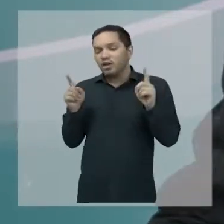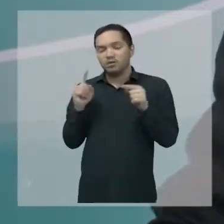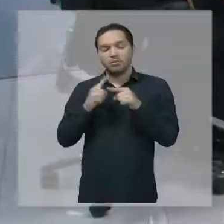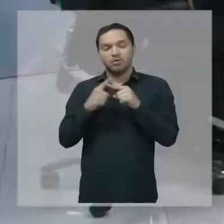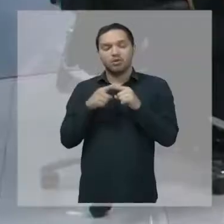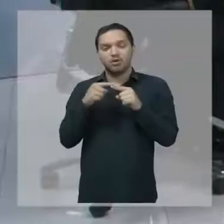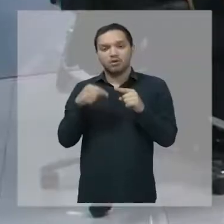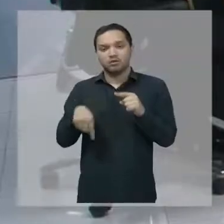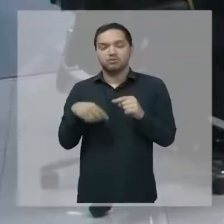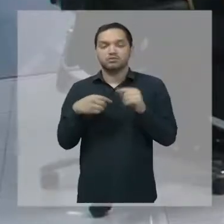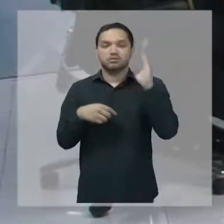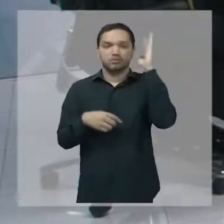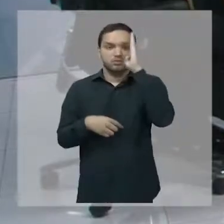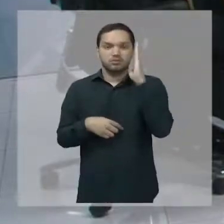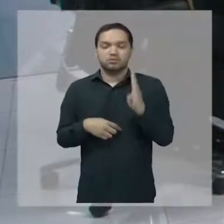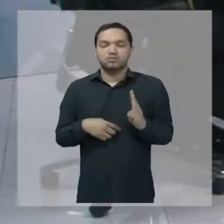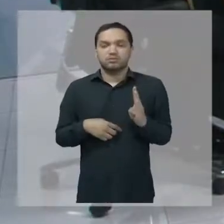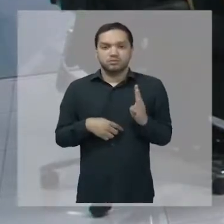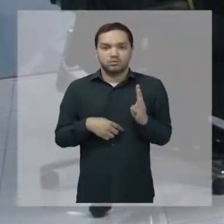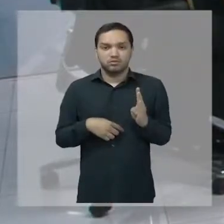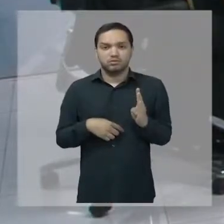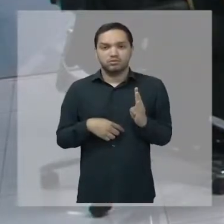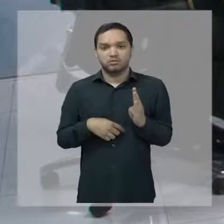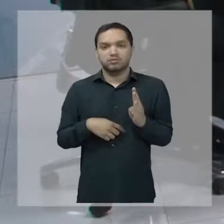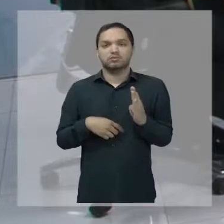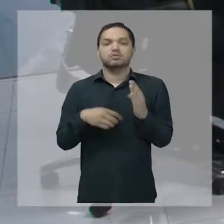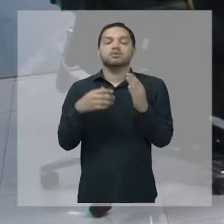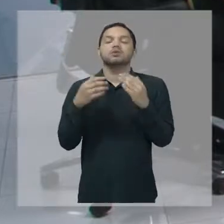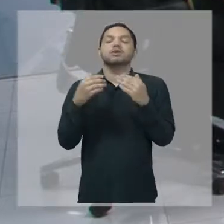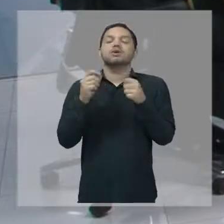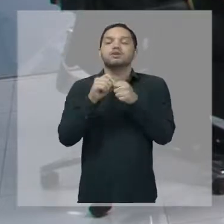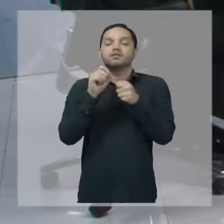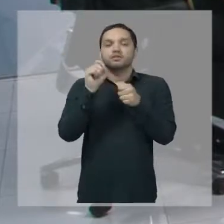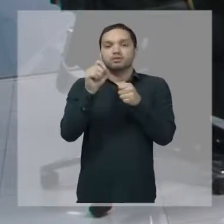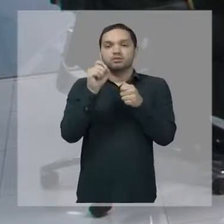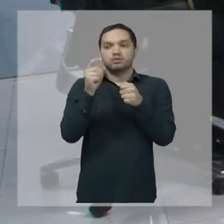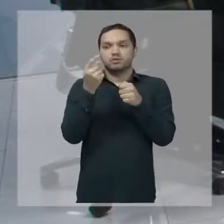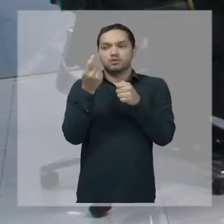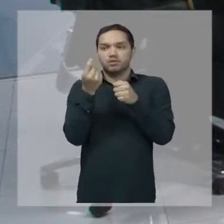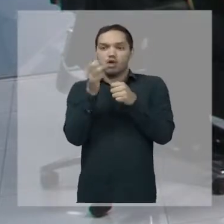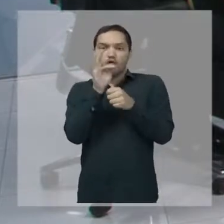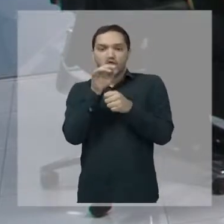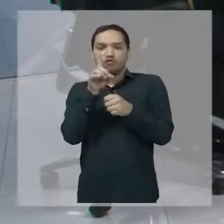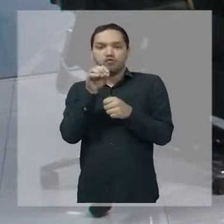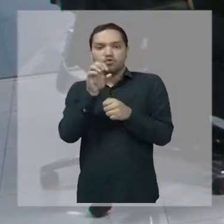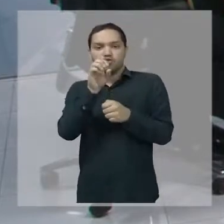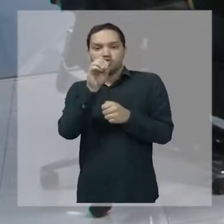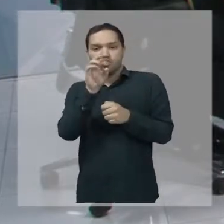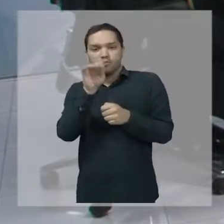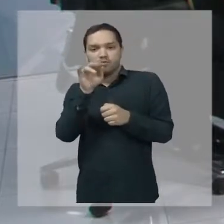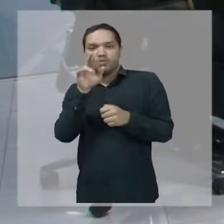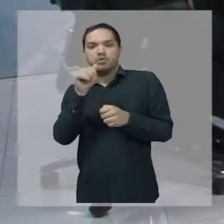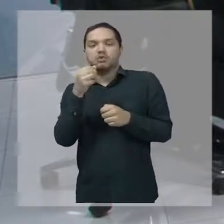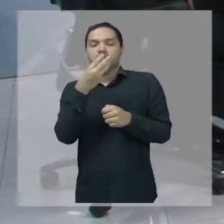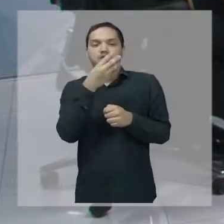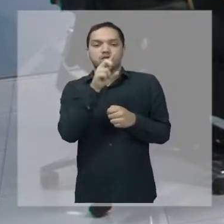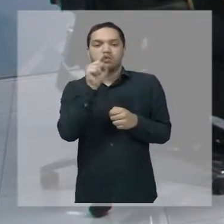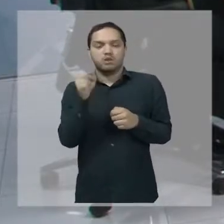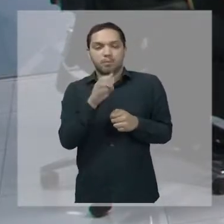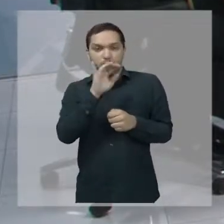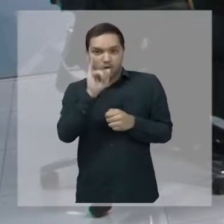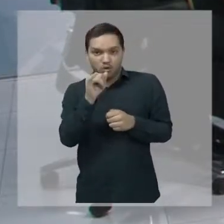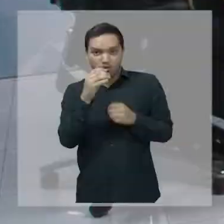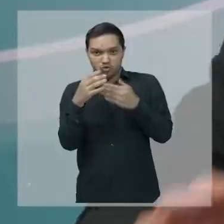Argentina. Por quê? Porque o Brasil fez algo exatamente para o mercado financeiro mundial, que é o Fundo Soberano. Então o Brasil tem